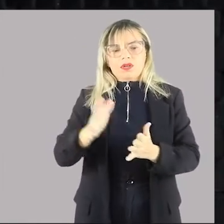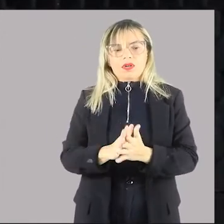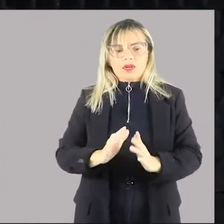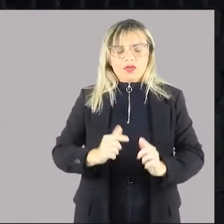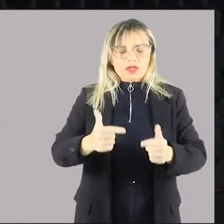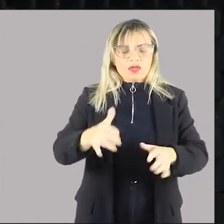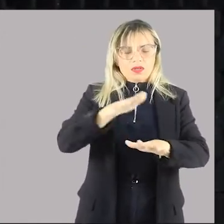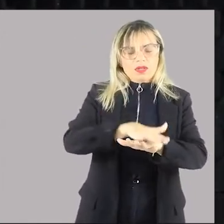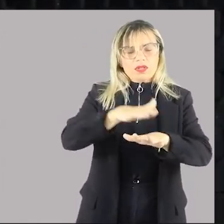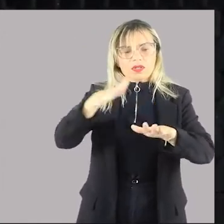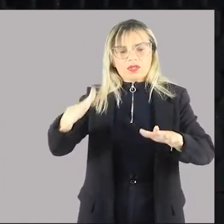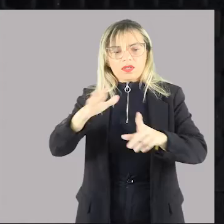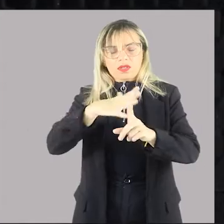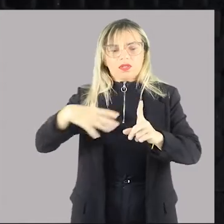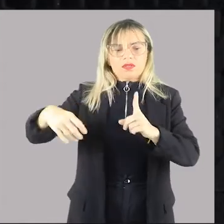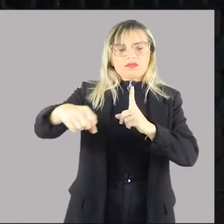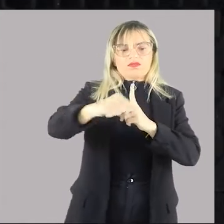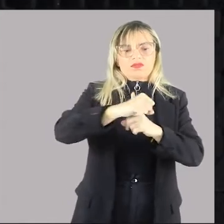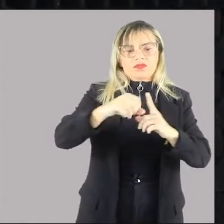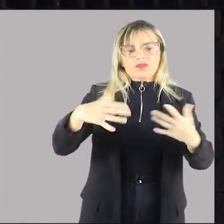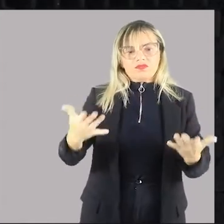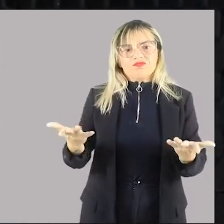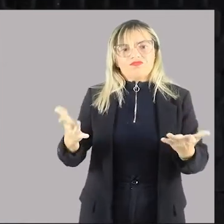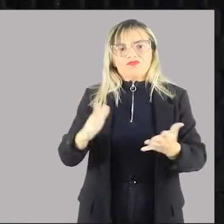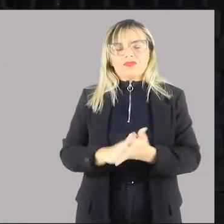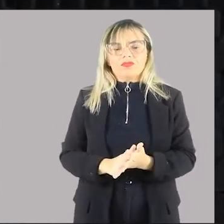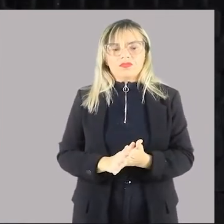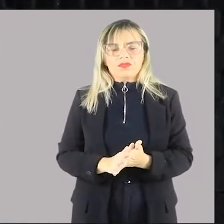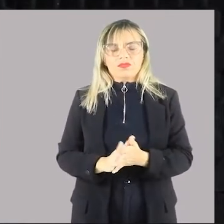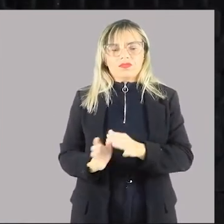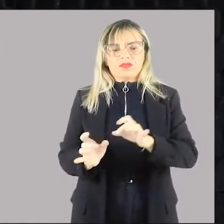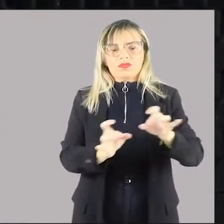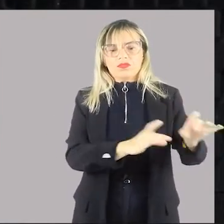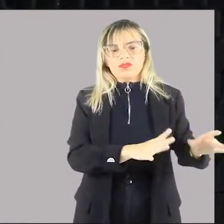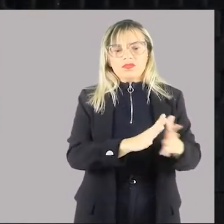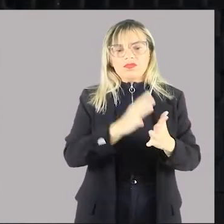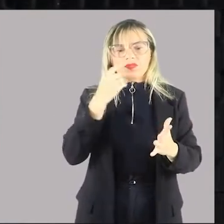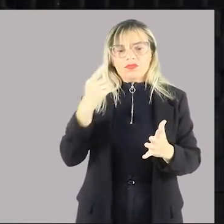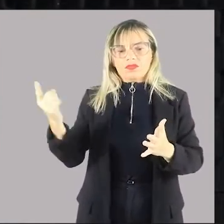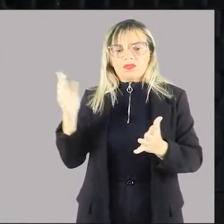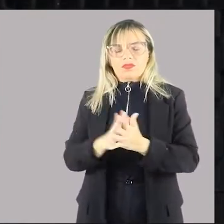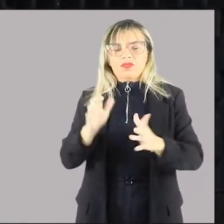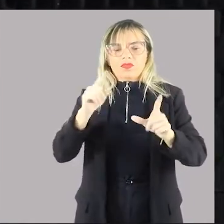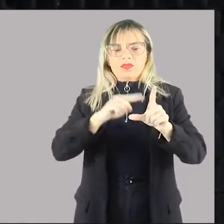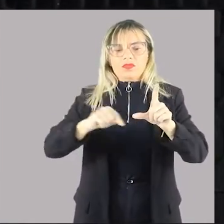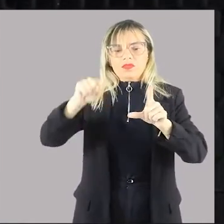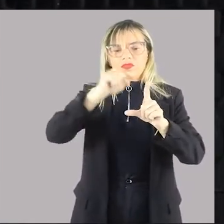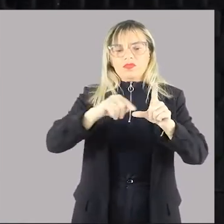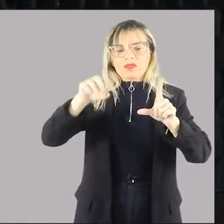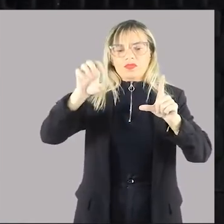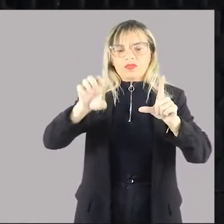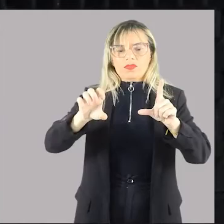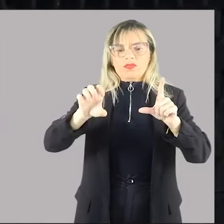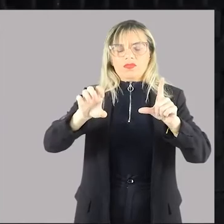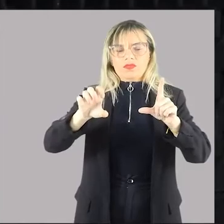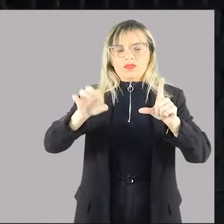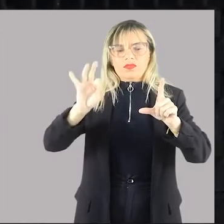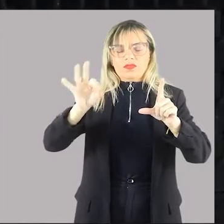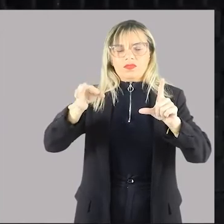social. Então, as políticas públicas estão aqui, centrada na regulação de